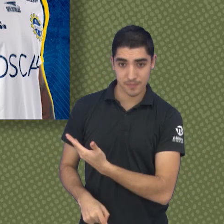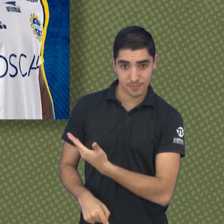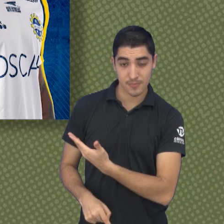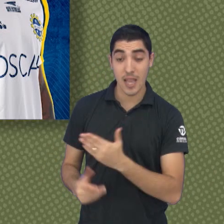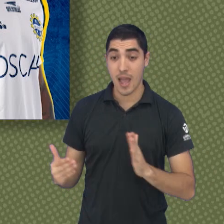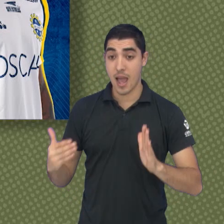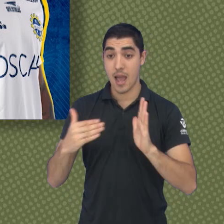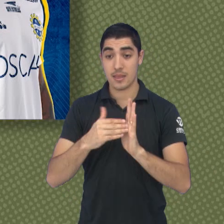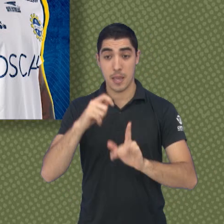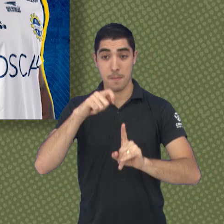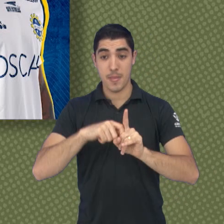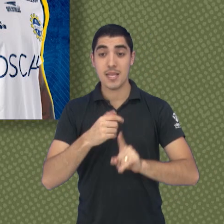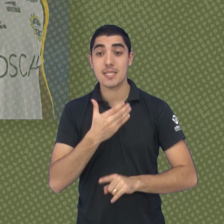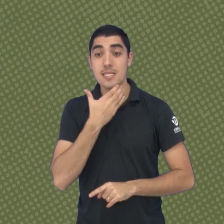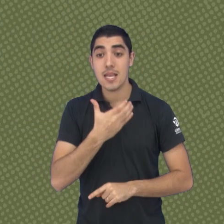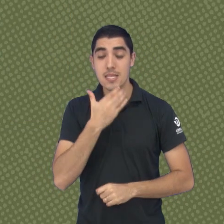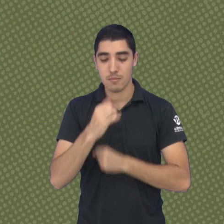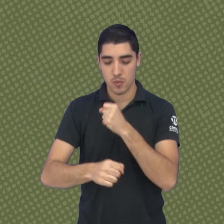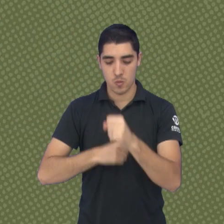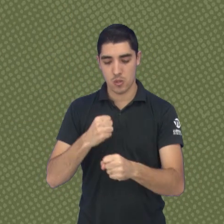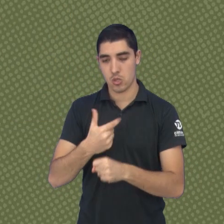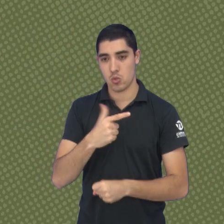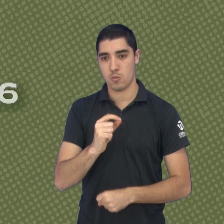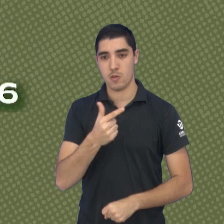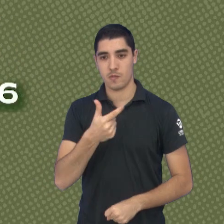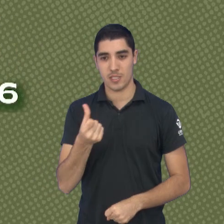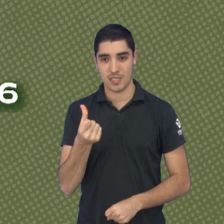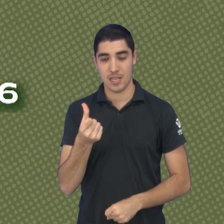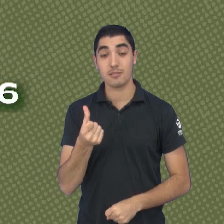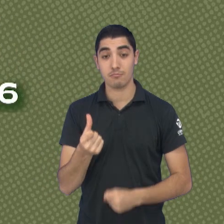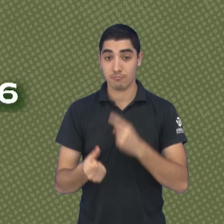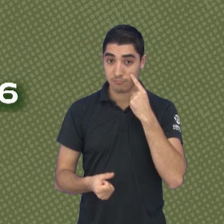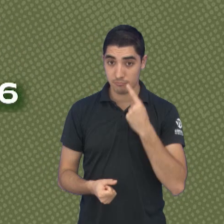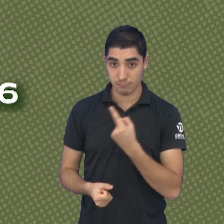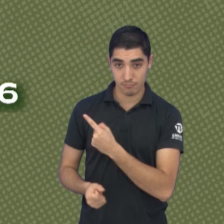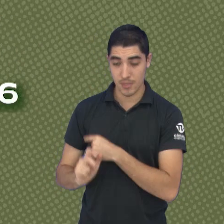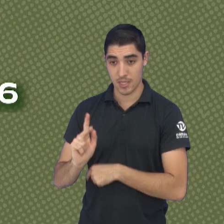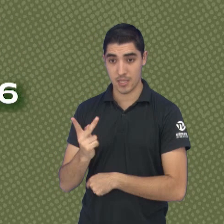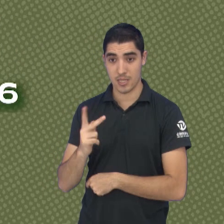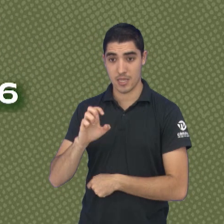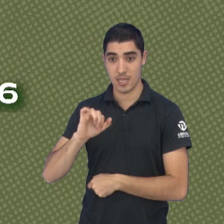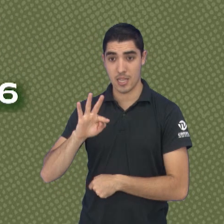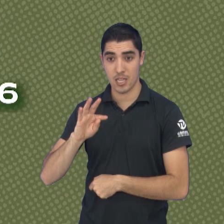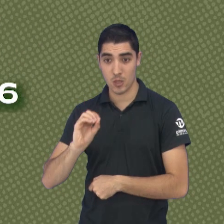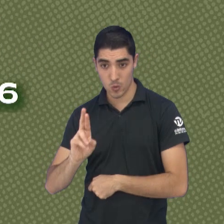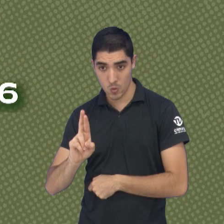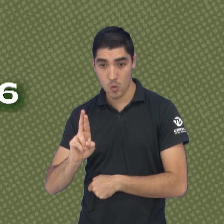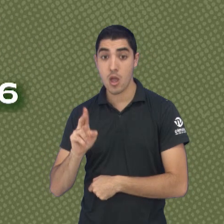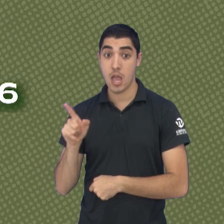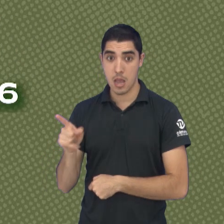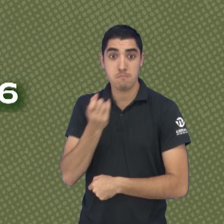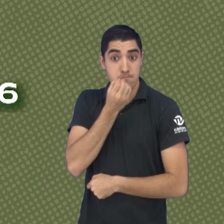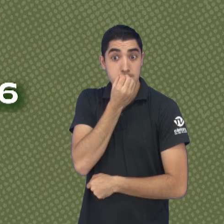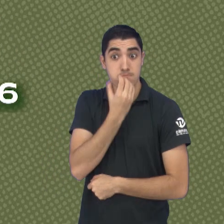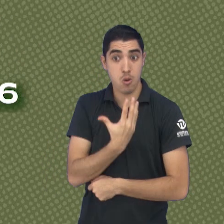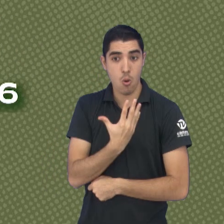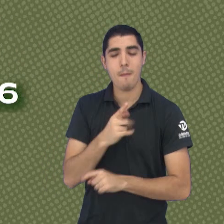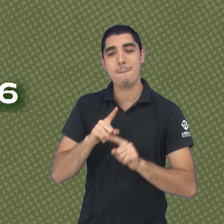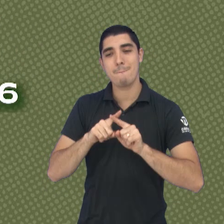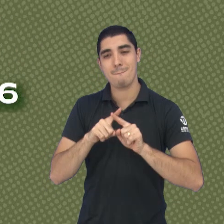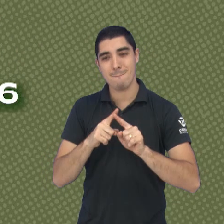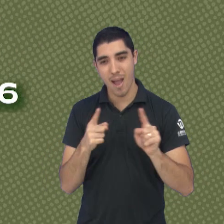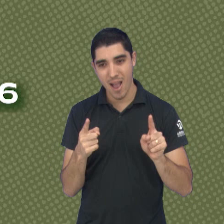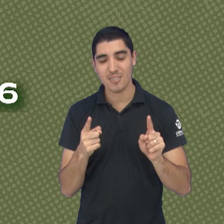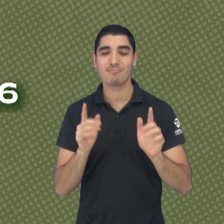até dezembro de 2026. O lateral esquerdo Heitor Roca é considerado promissor, mas passou a maior